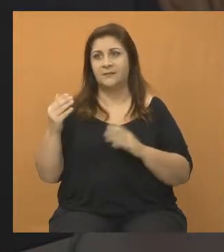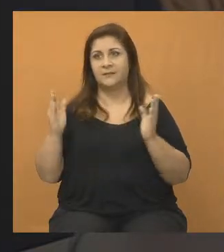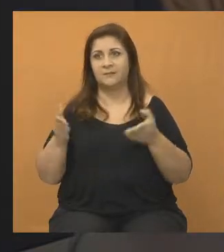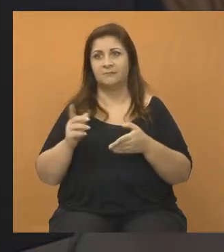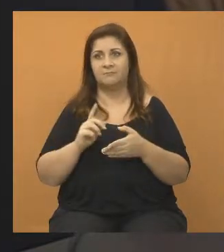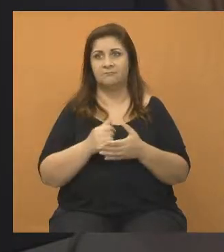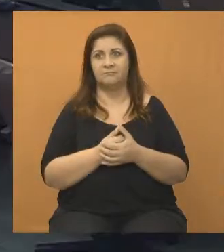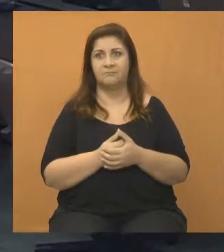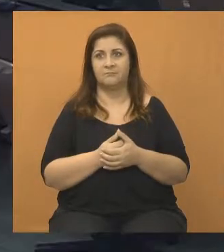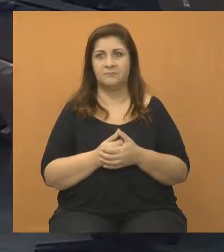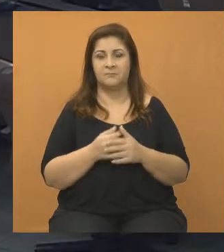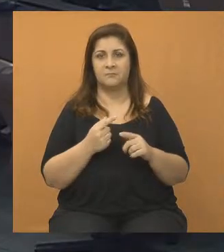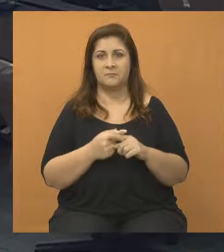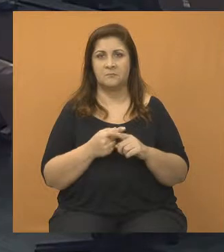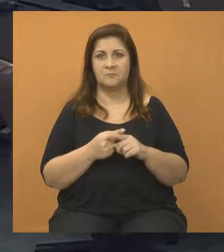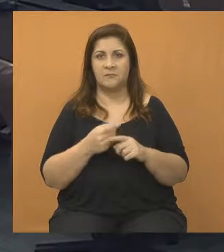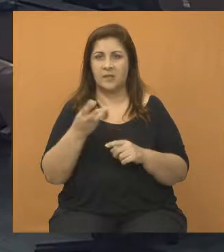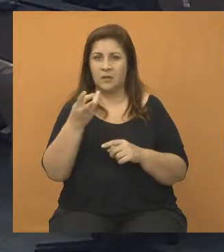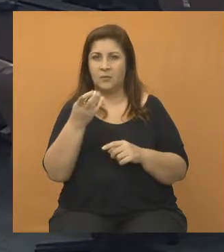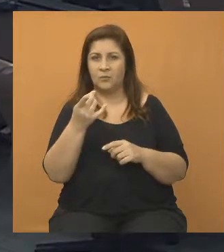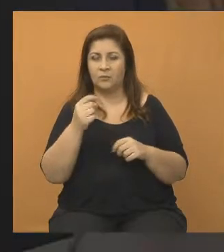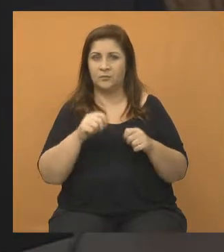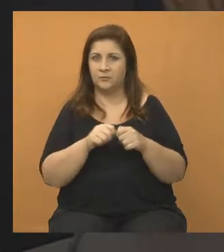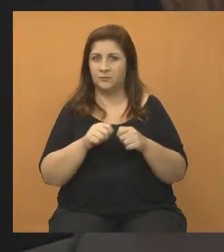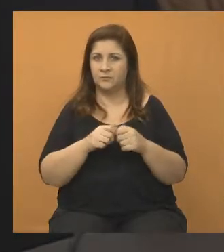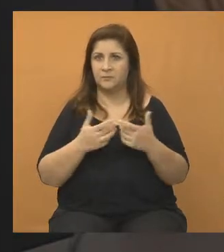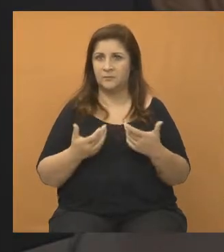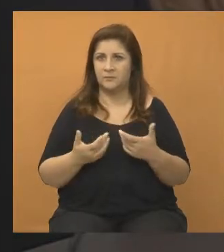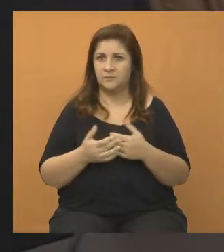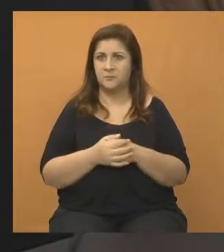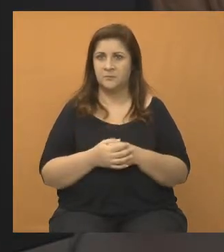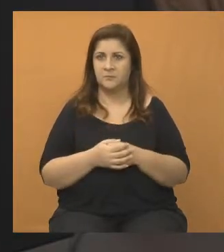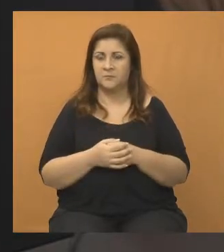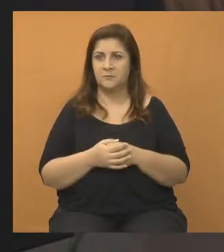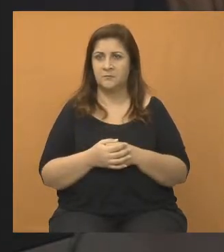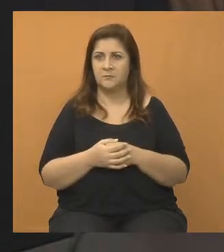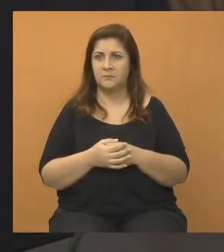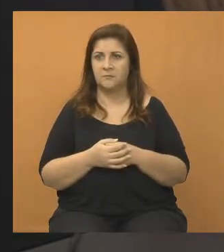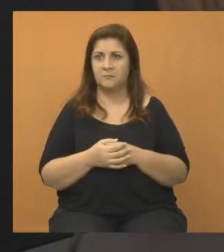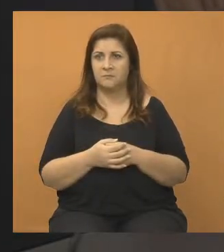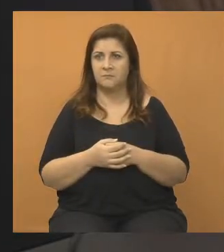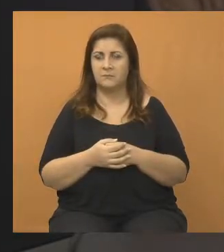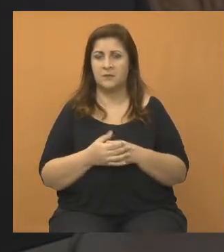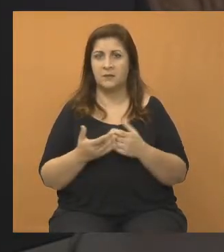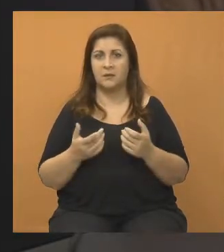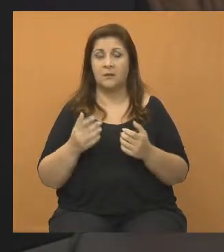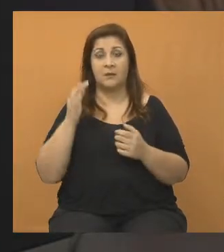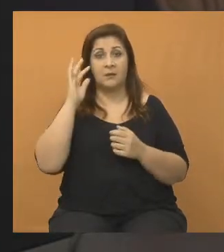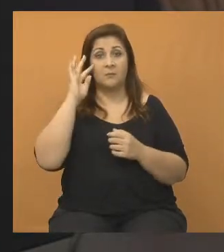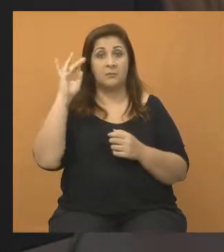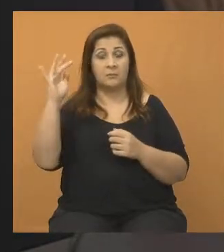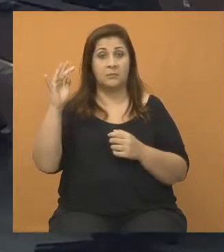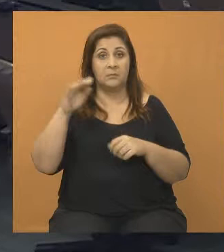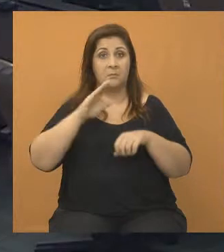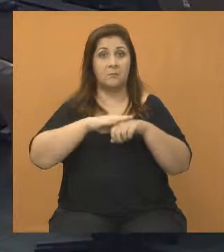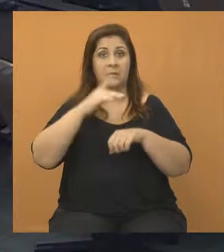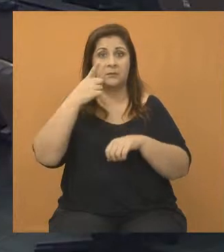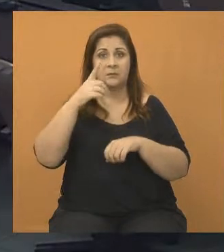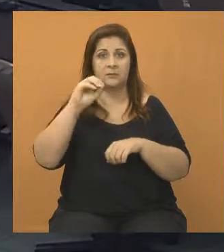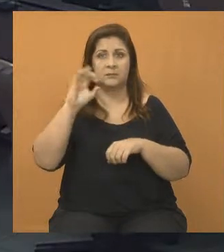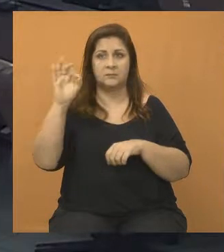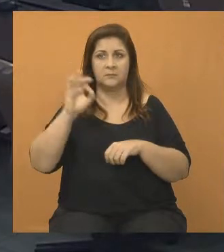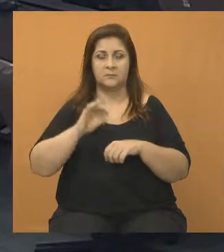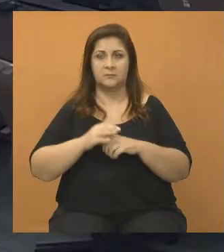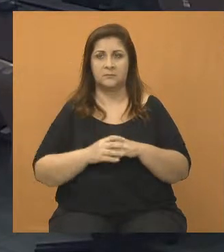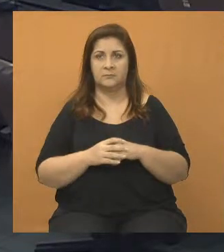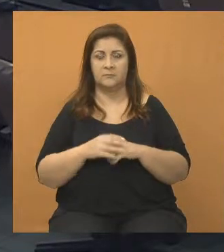Todos os cálculos que eu fiz aqui, nós estamos trabalhando aqui com um aumento de arrecadação na ordem de 10%. Mas se você pegar todos os